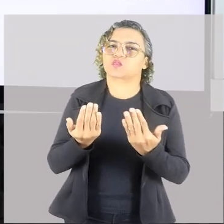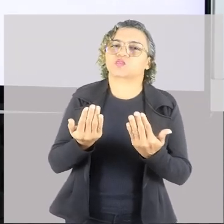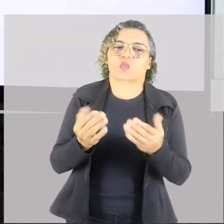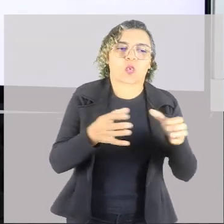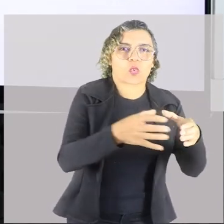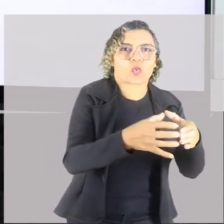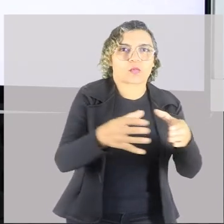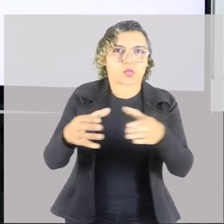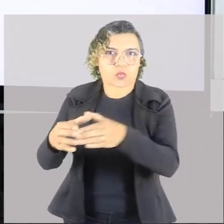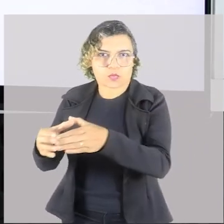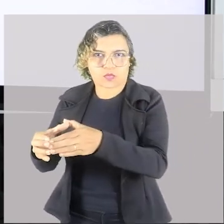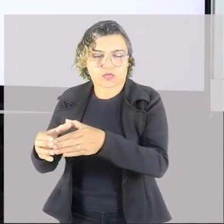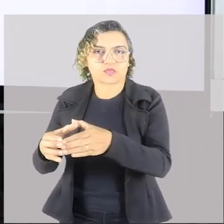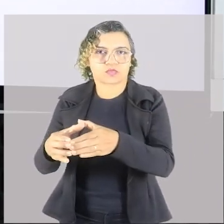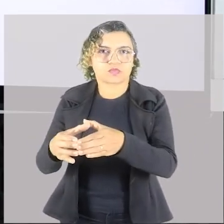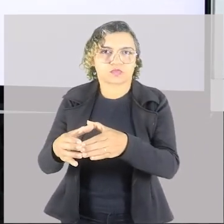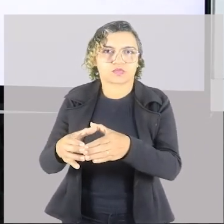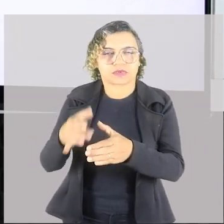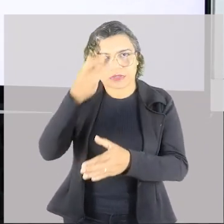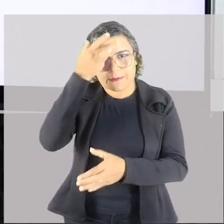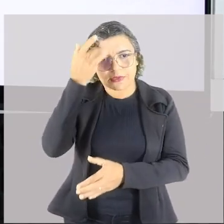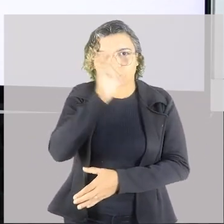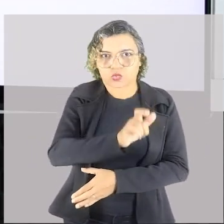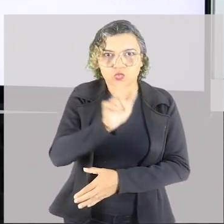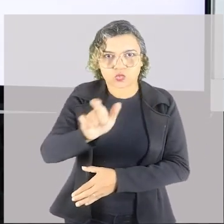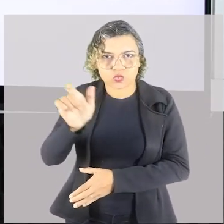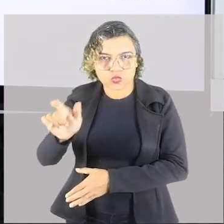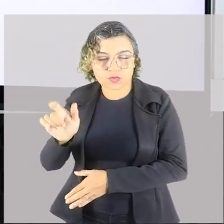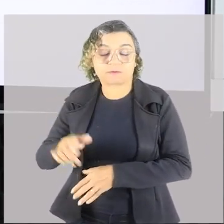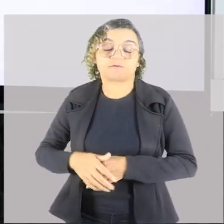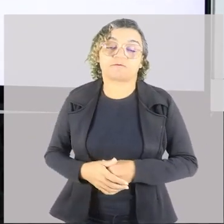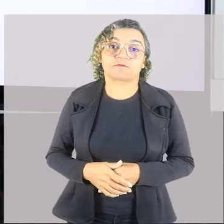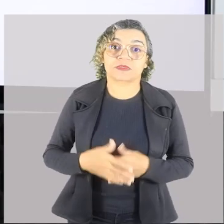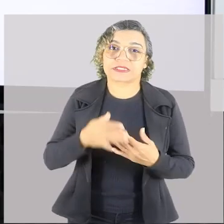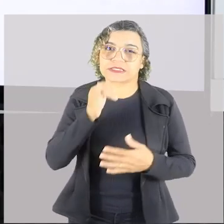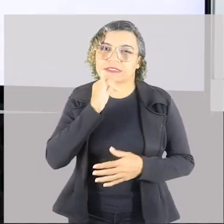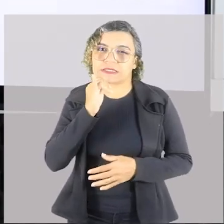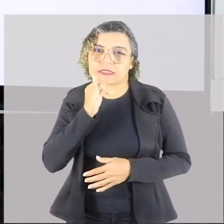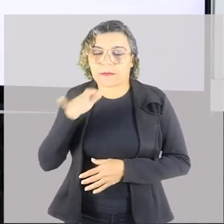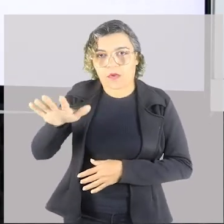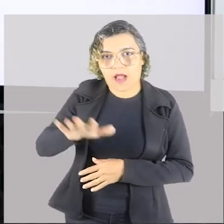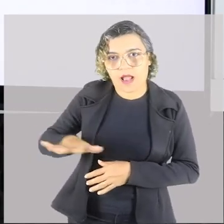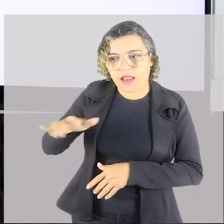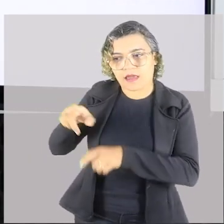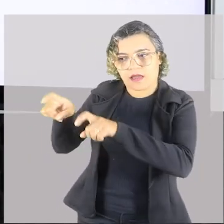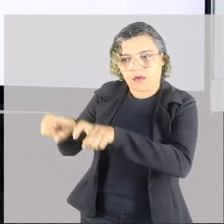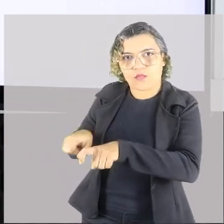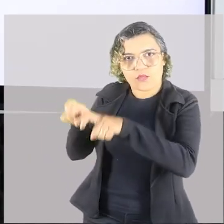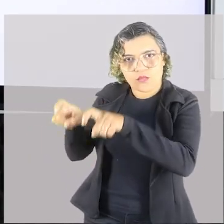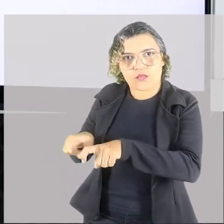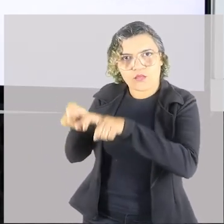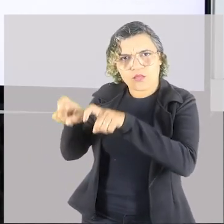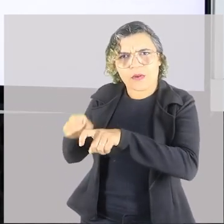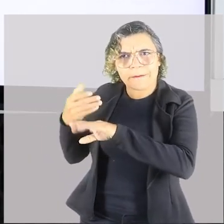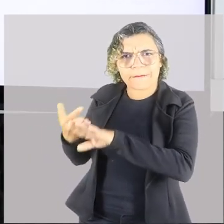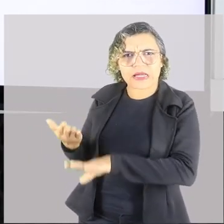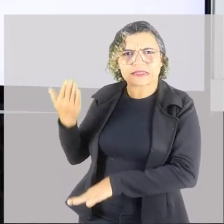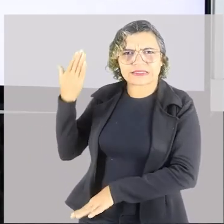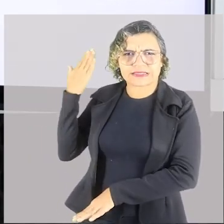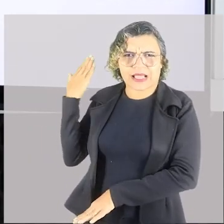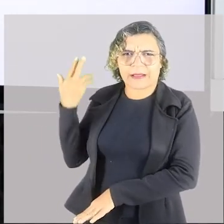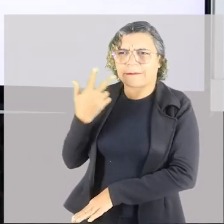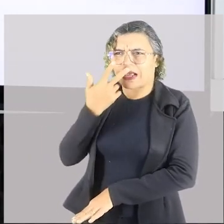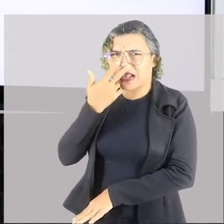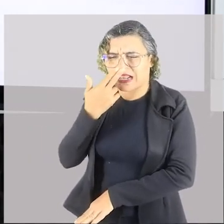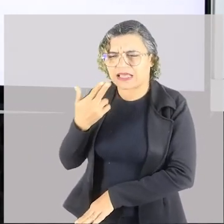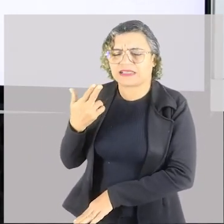ou entre essas pessoas. Exemplo, o habitante da zona rural muitas vezes foi retratado